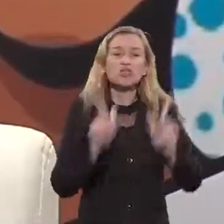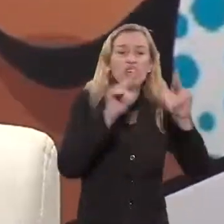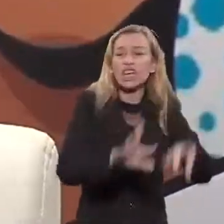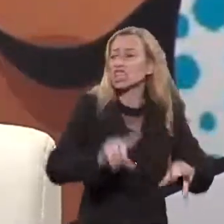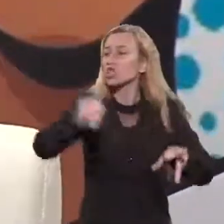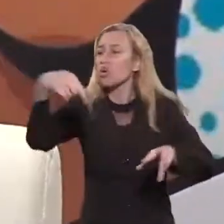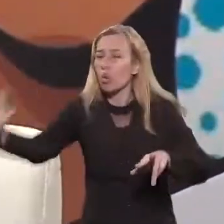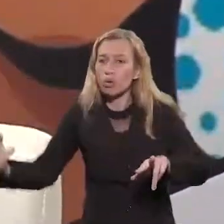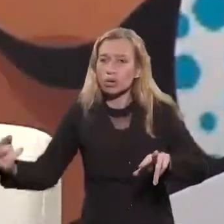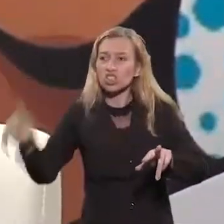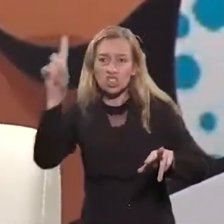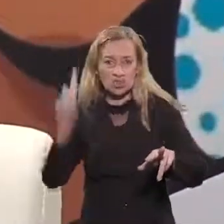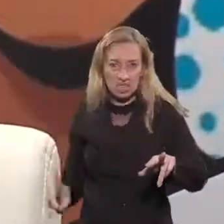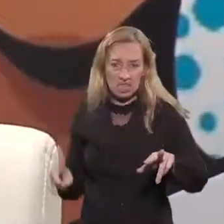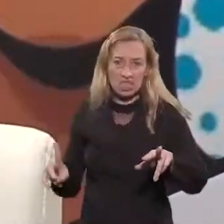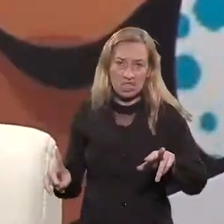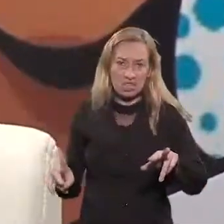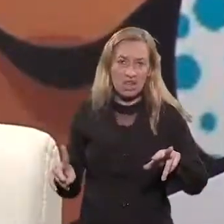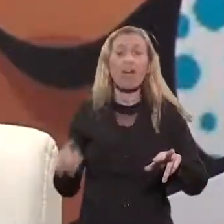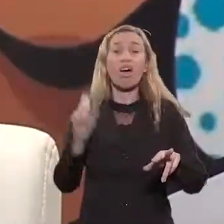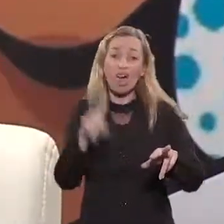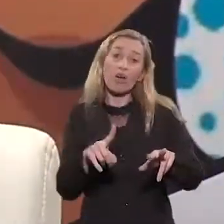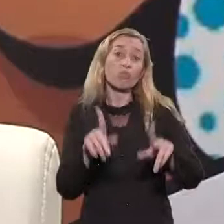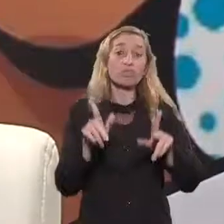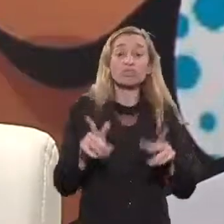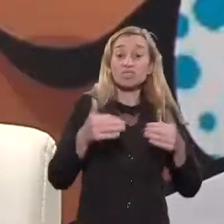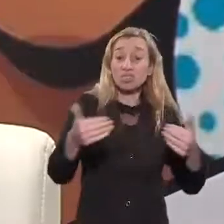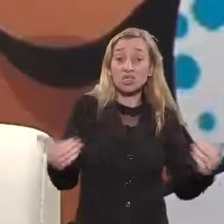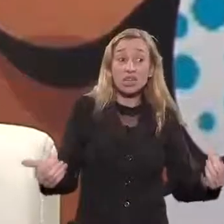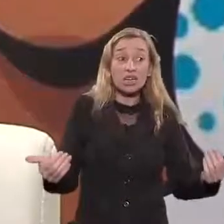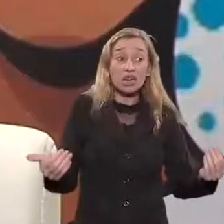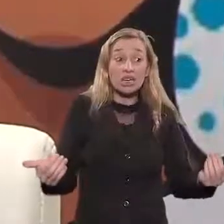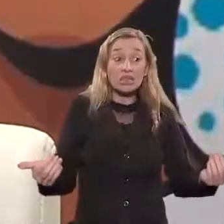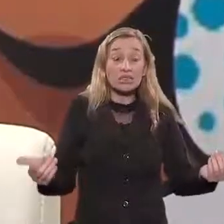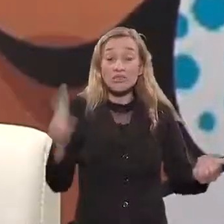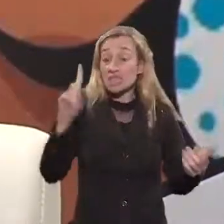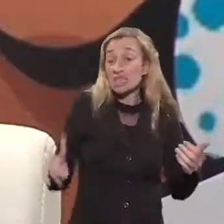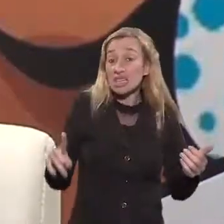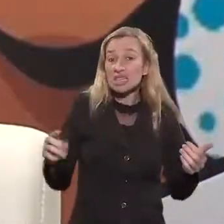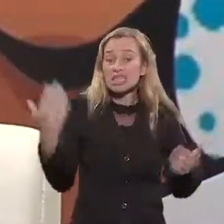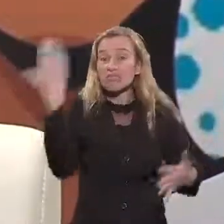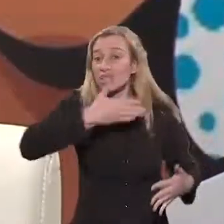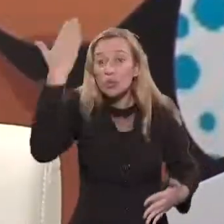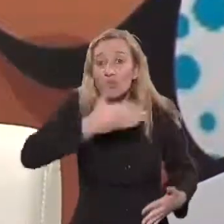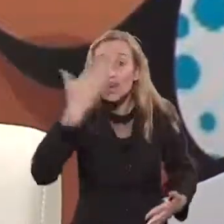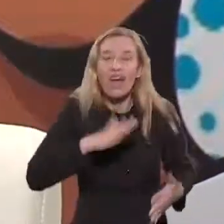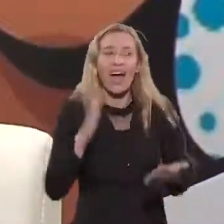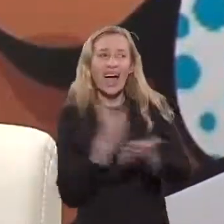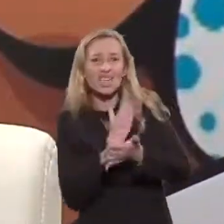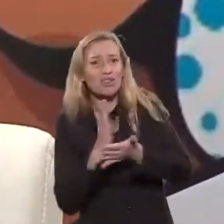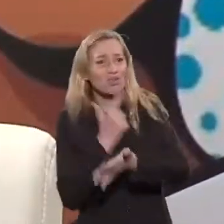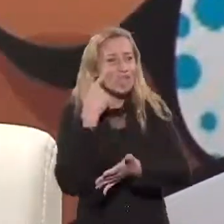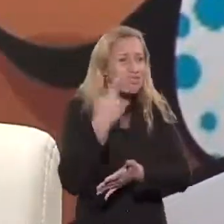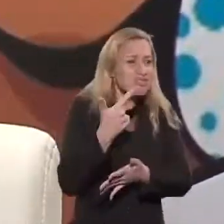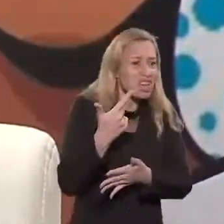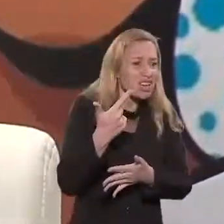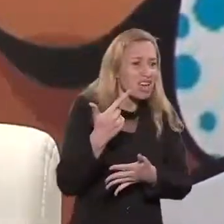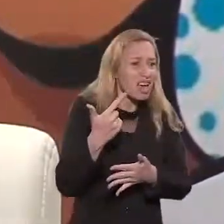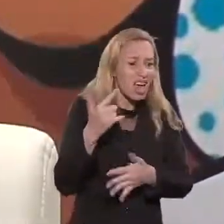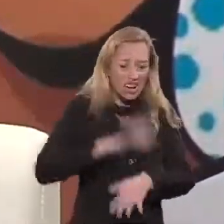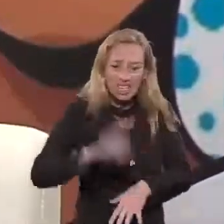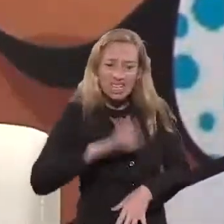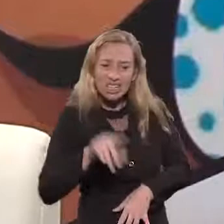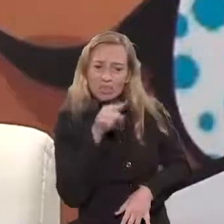diferente das outras deficiências? É uma deficiência invisível. Às vezes você vê aquela criança,